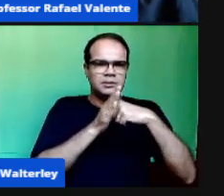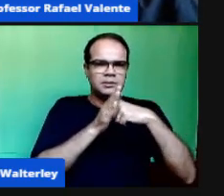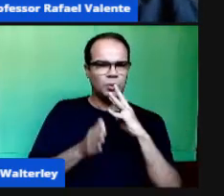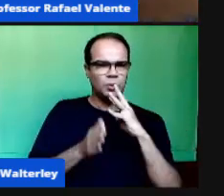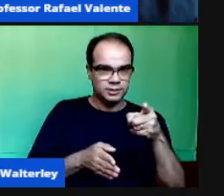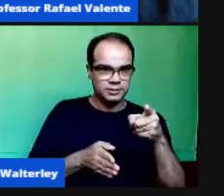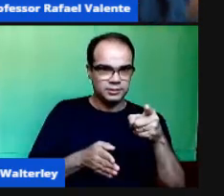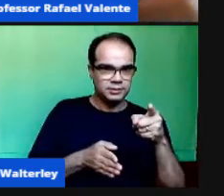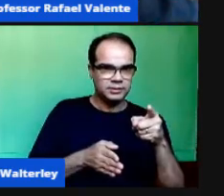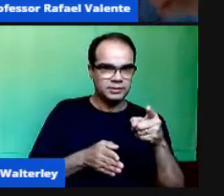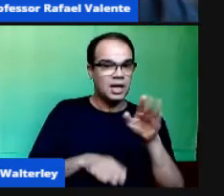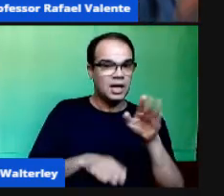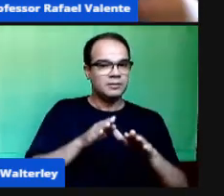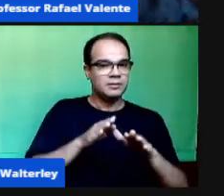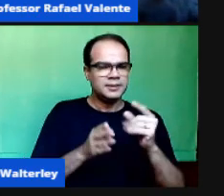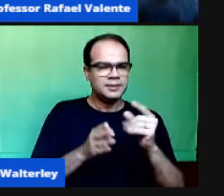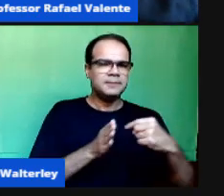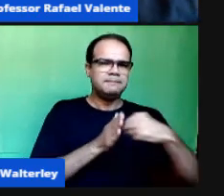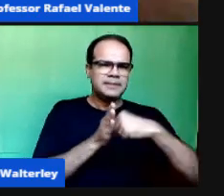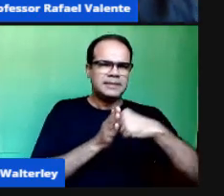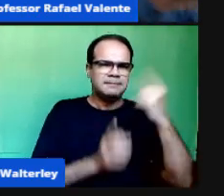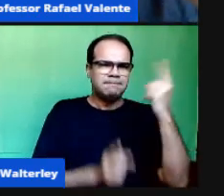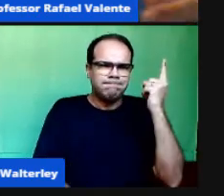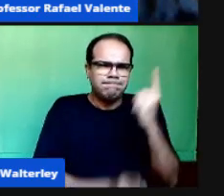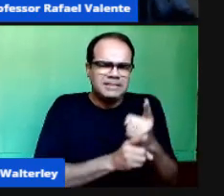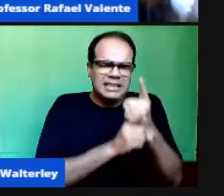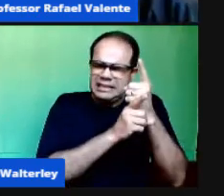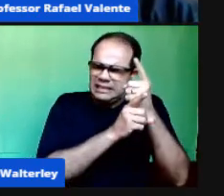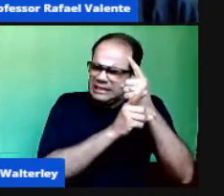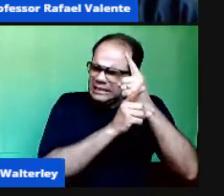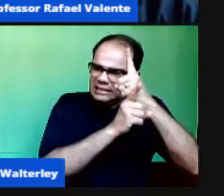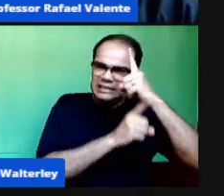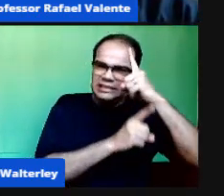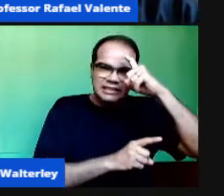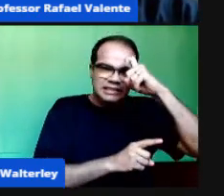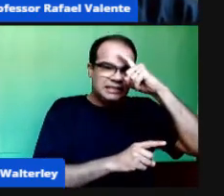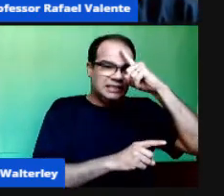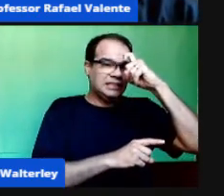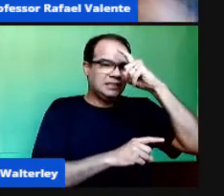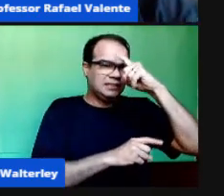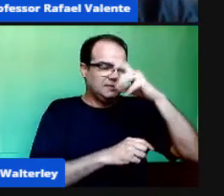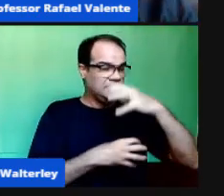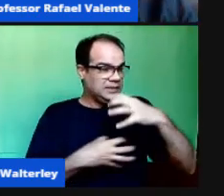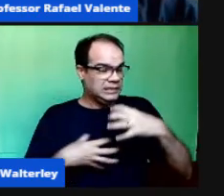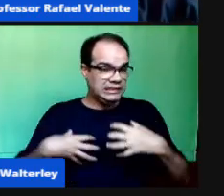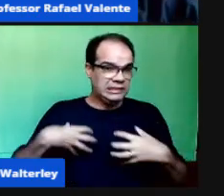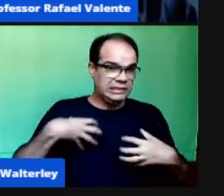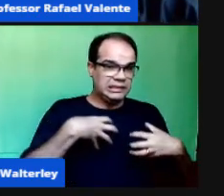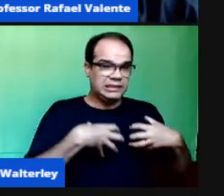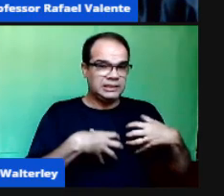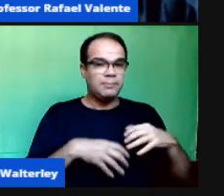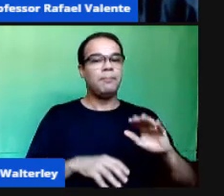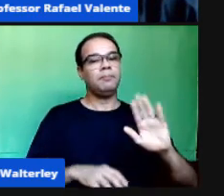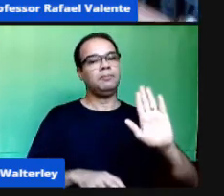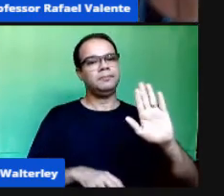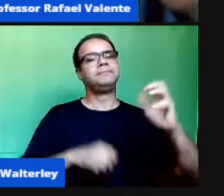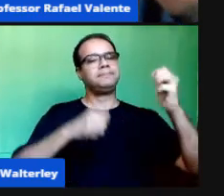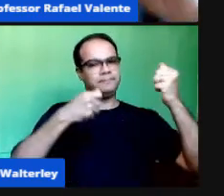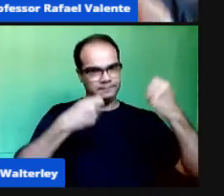machuca. O autoconhecimento precisa provocar essas rupturas, senão não vai surtir nenhum